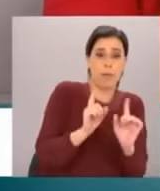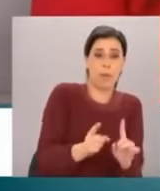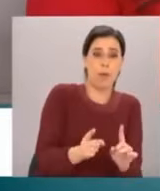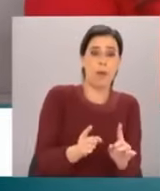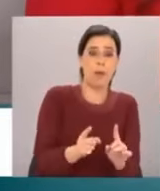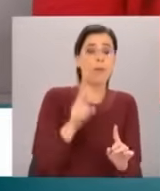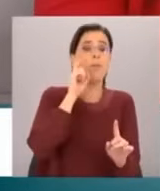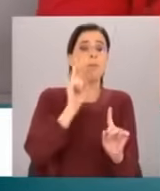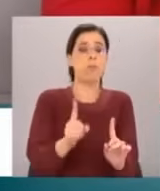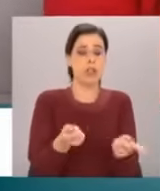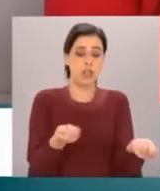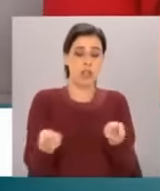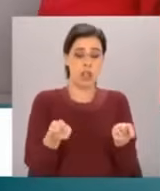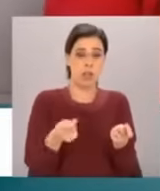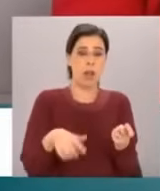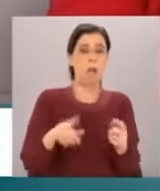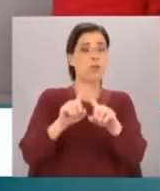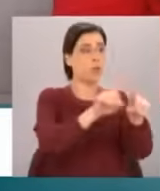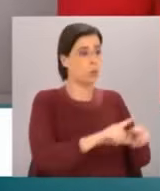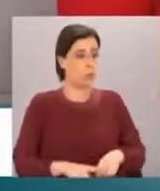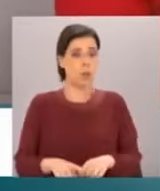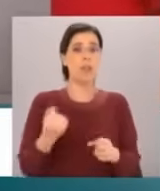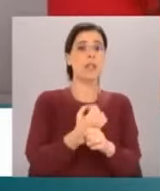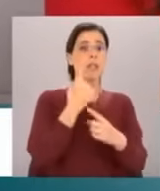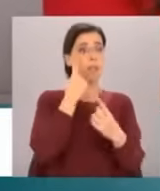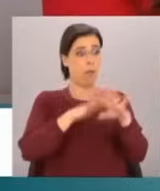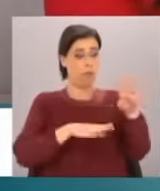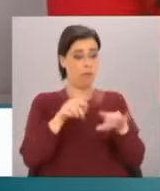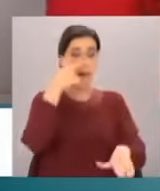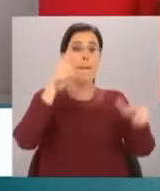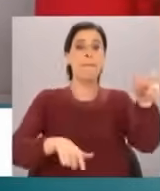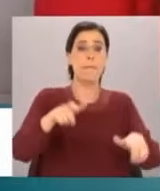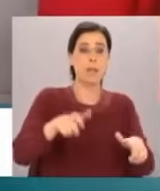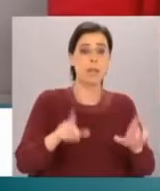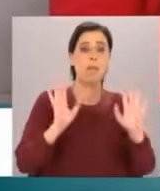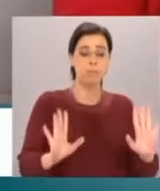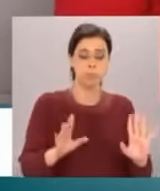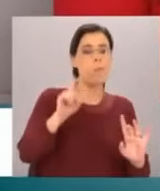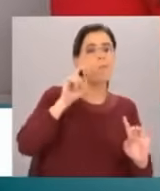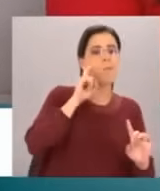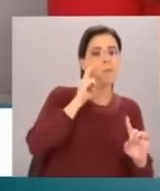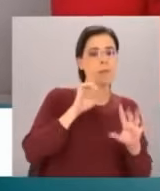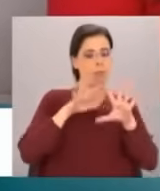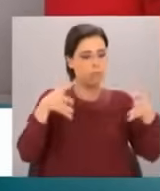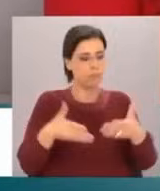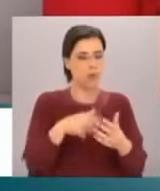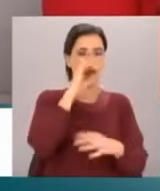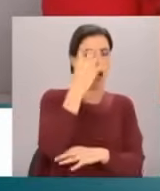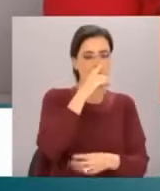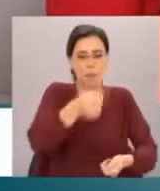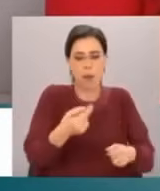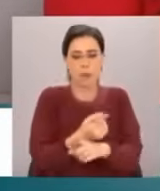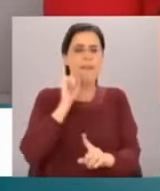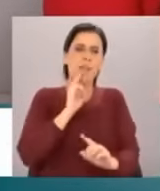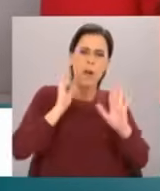mesmo a garantir a gestão dos ecossistemas o serviço o pai de preste as pessoas do ponto de vista da preservação dos ecossistemas tem que ser